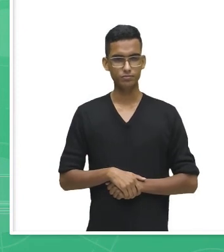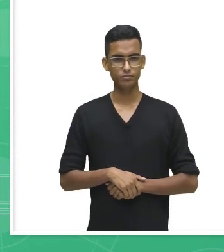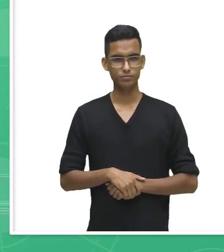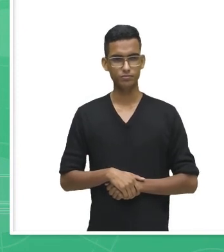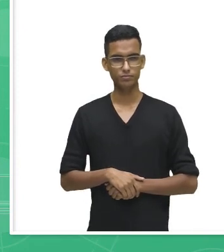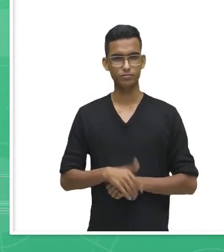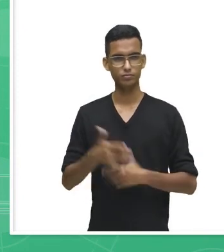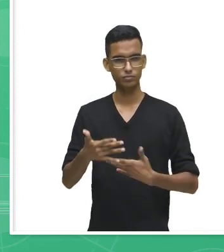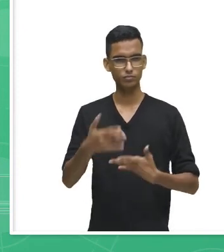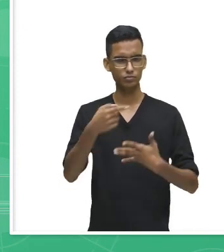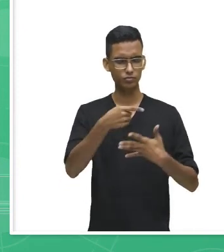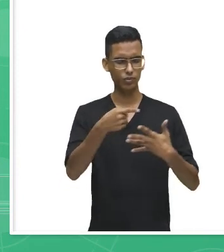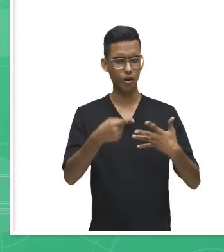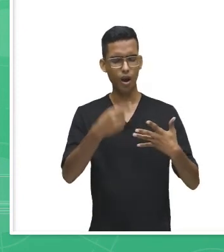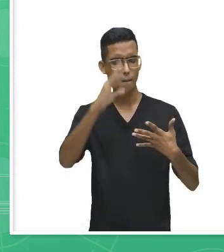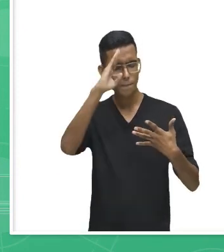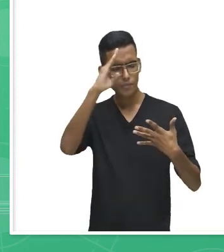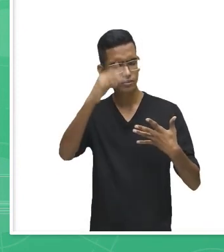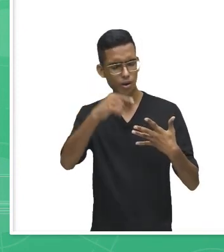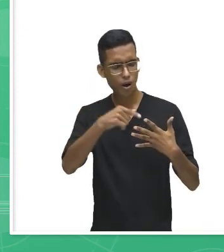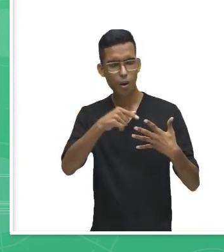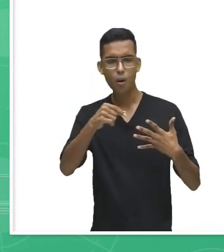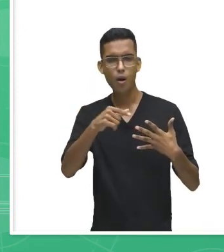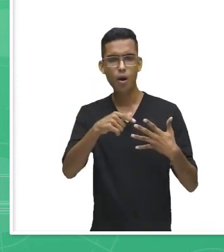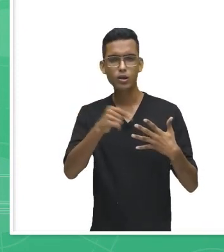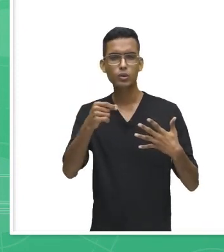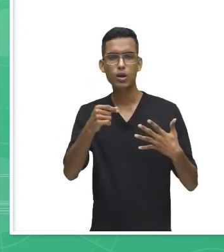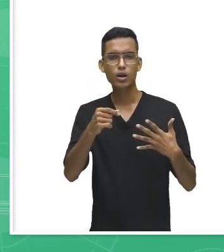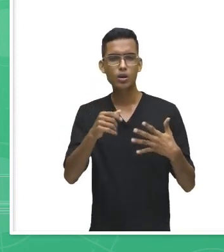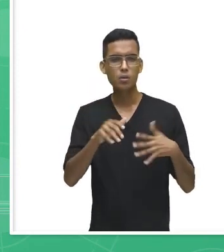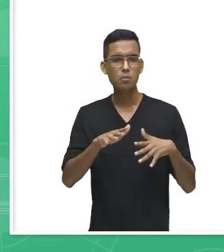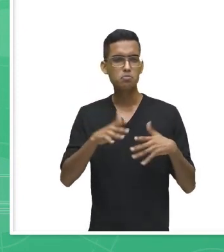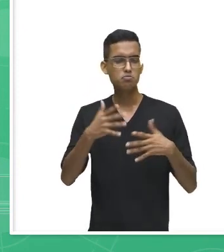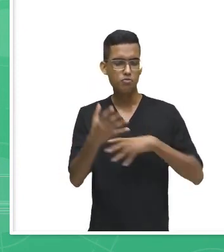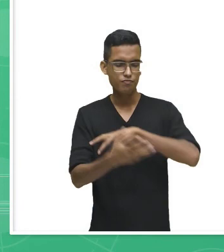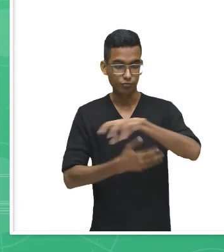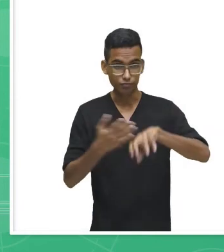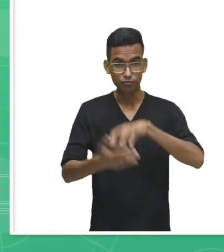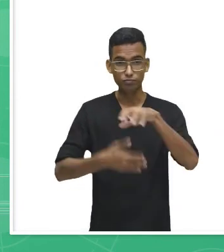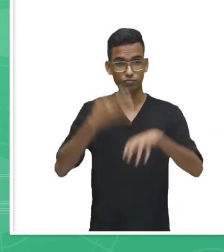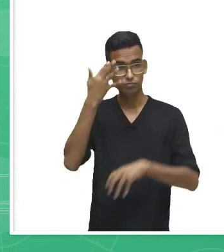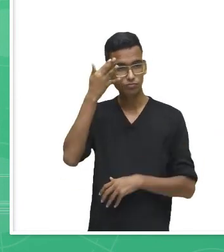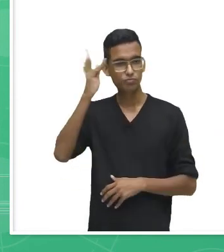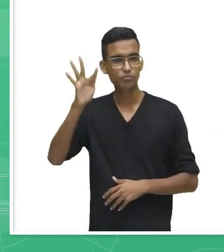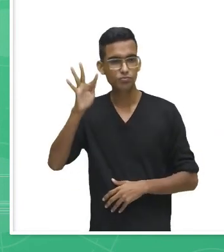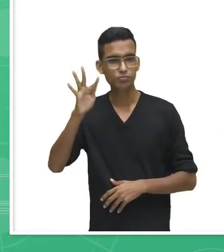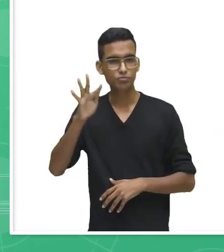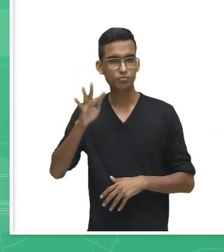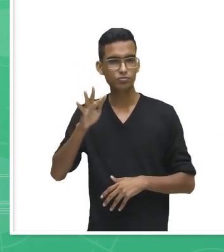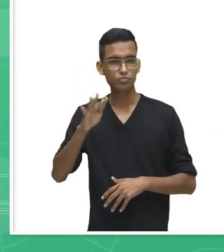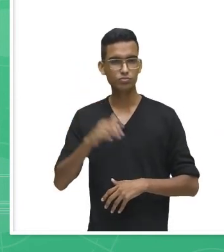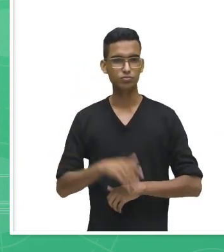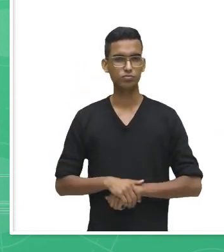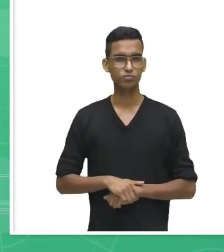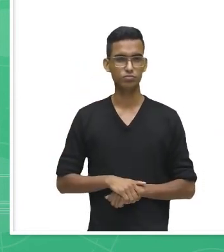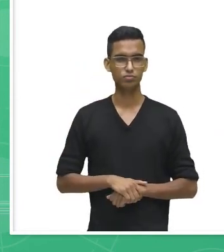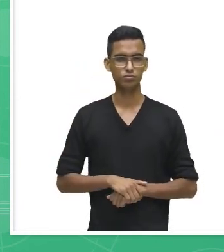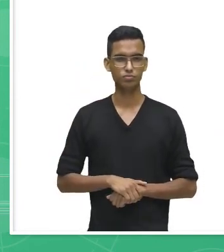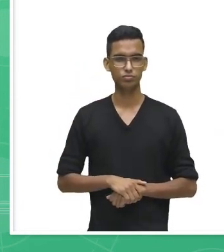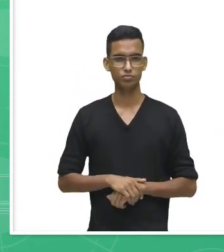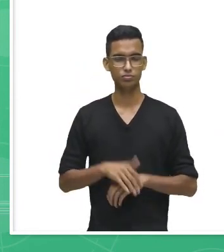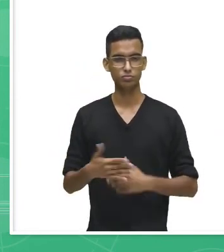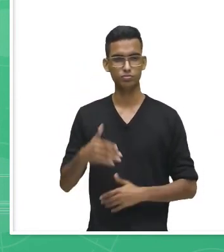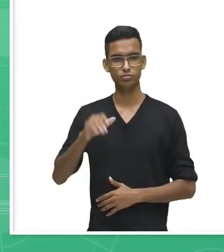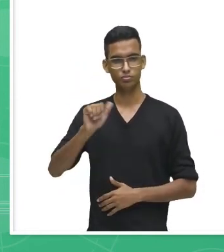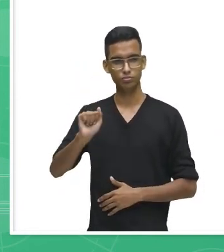uma das principais causas da Revolução Francesa. E aqui nesse caso, olha, letra A a gente